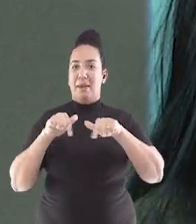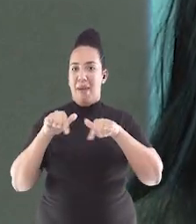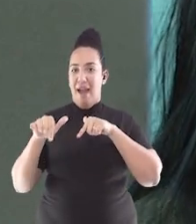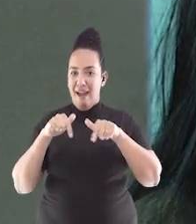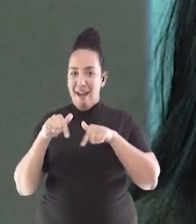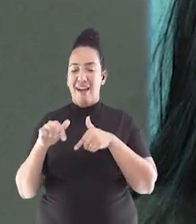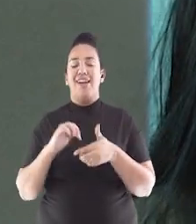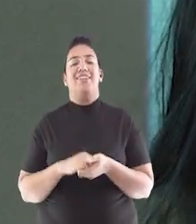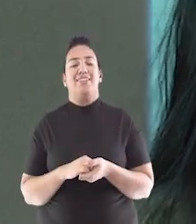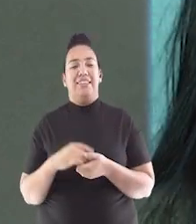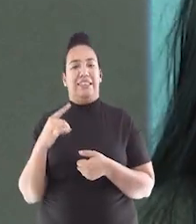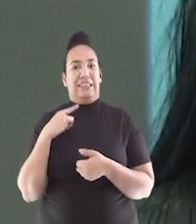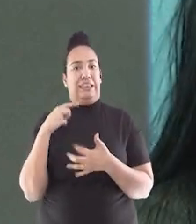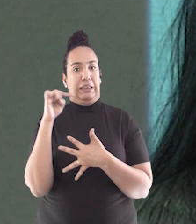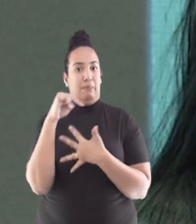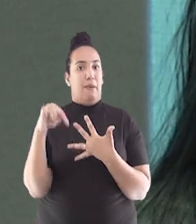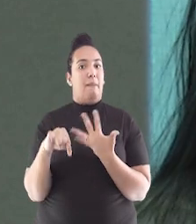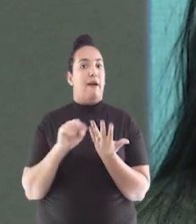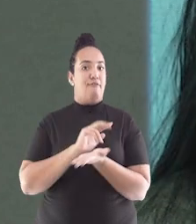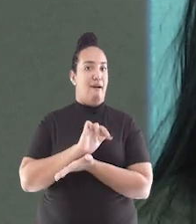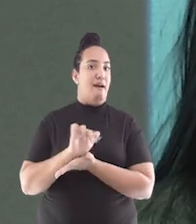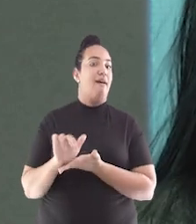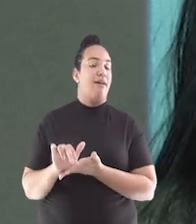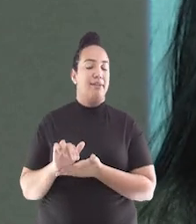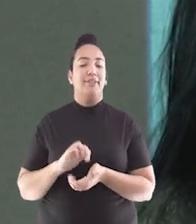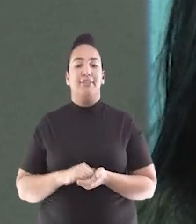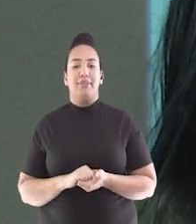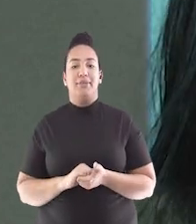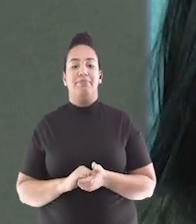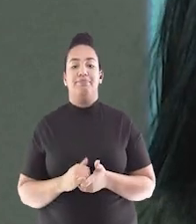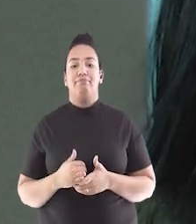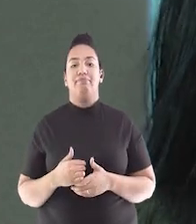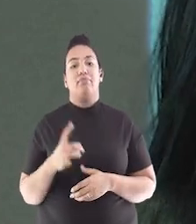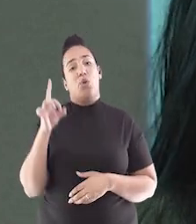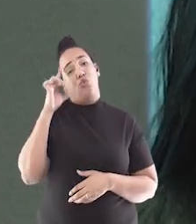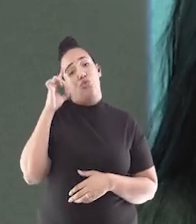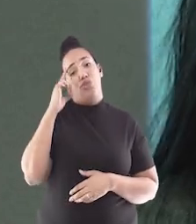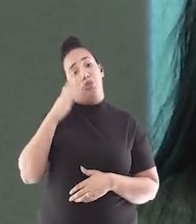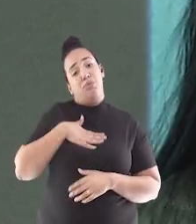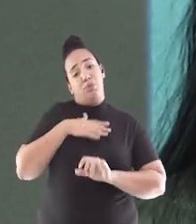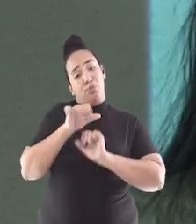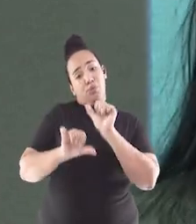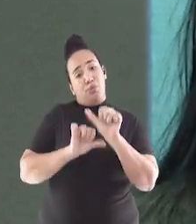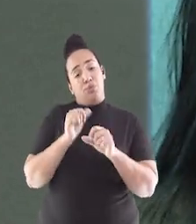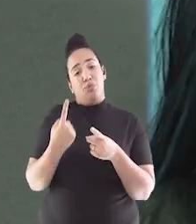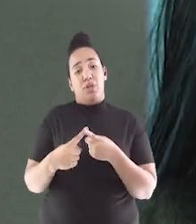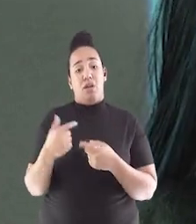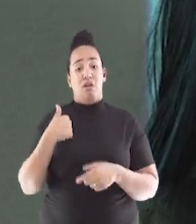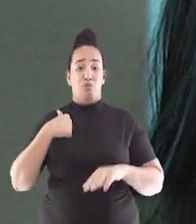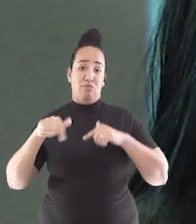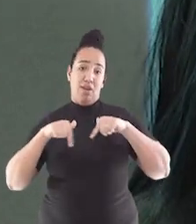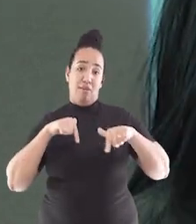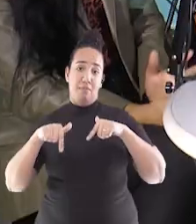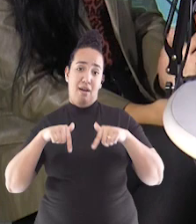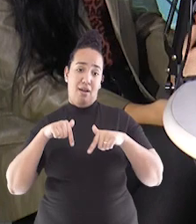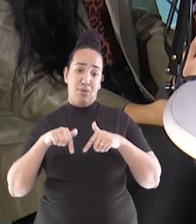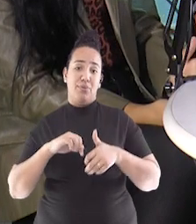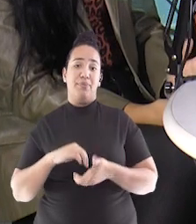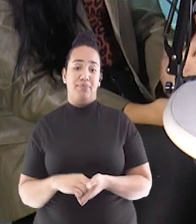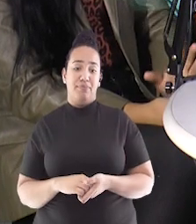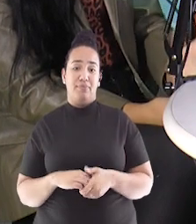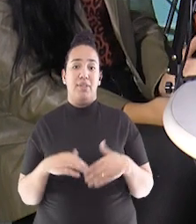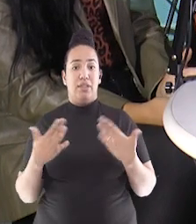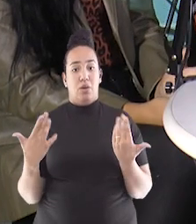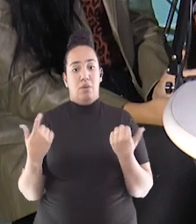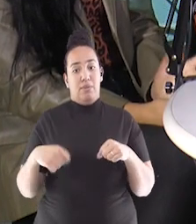trabalho também, Uhum. tem muita coisa, então tem aquelas obrigações. Sim. E mudou na minha rotina porque, como eu tô fazendo menor aprendiz, Uhum.